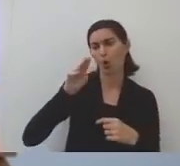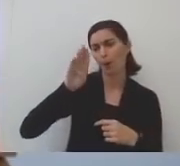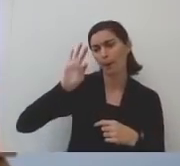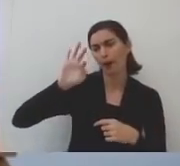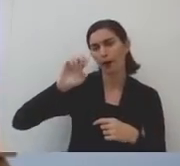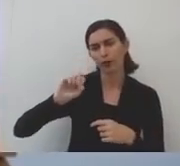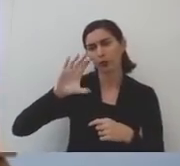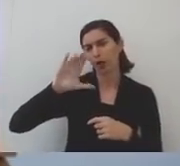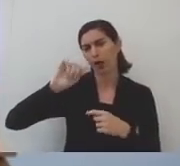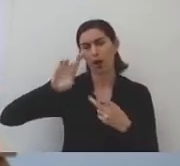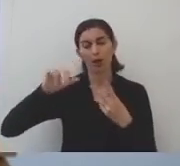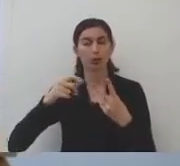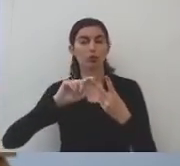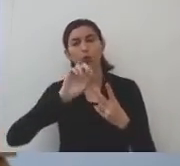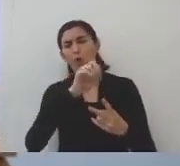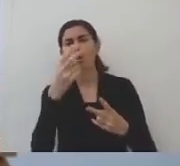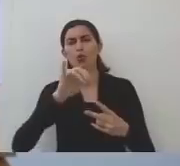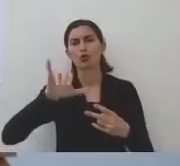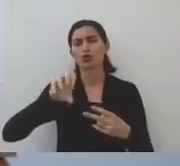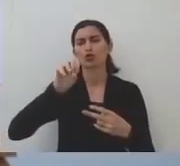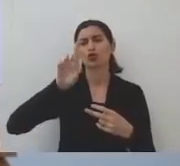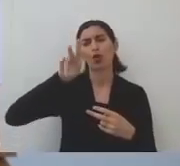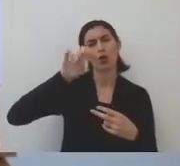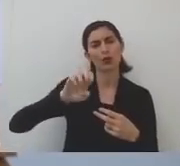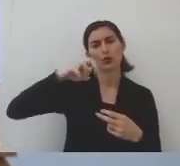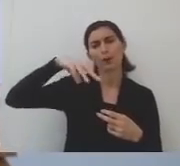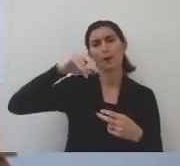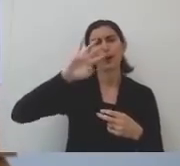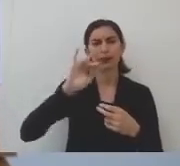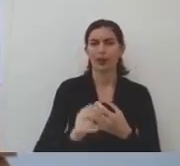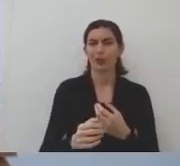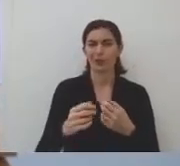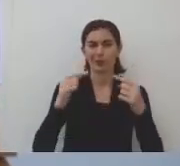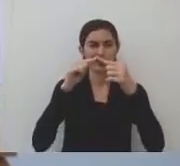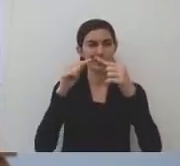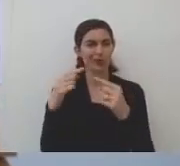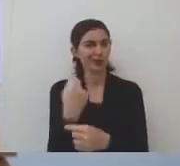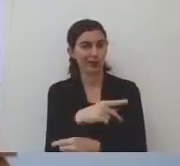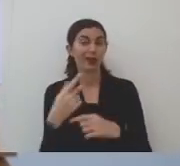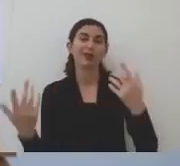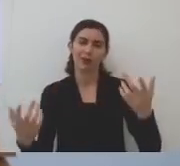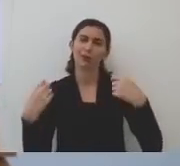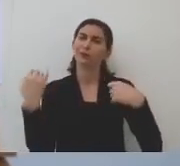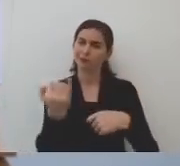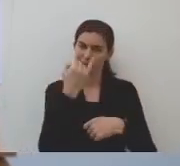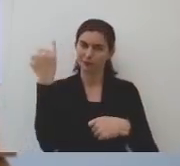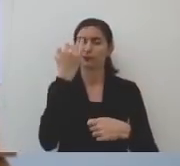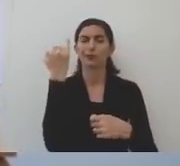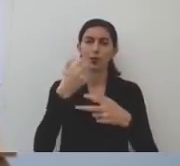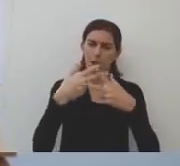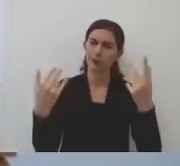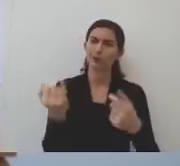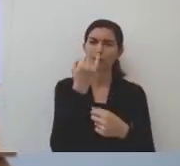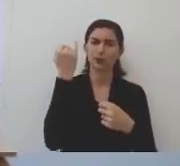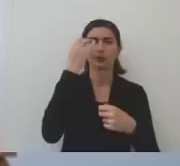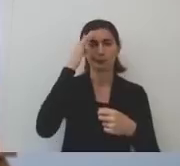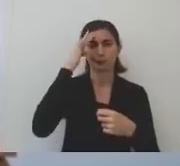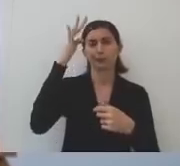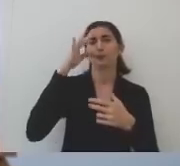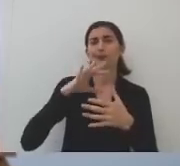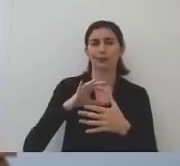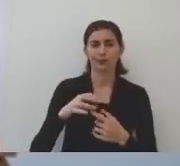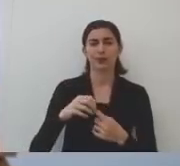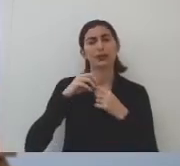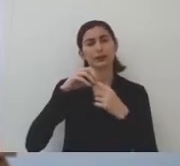Carlos ou com Jorge Mateus, por exemplo. Então, são aspectos que são muito importantes para a gente e